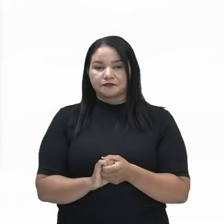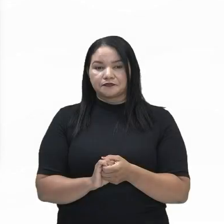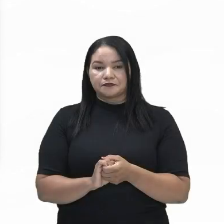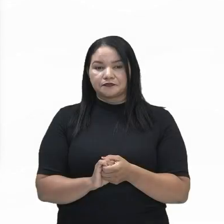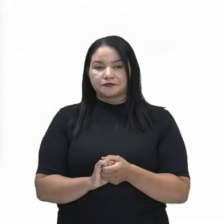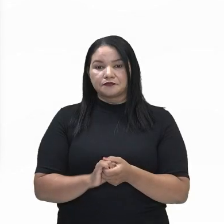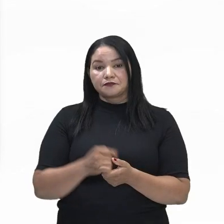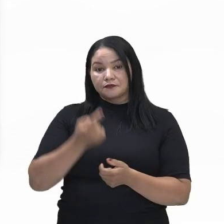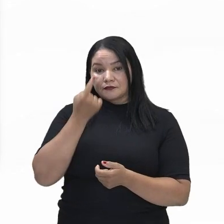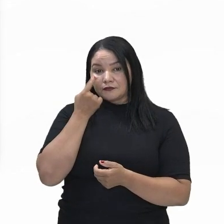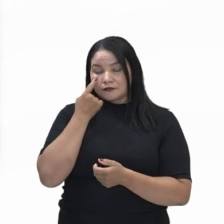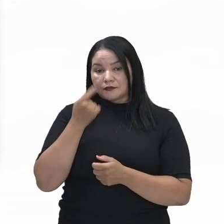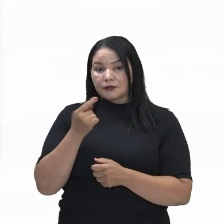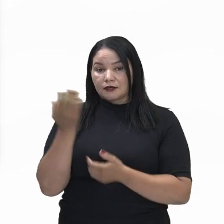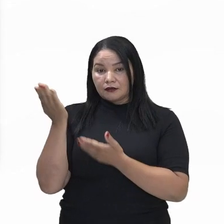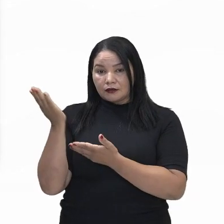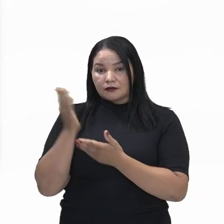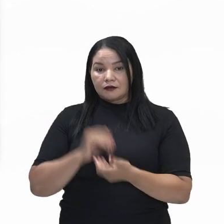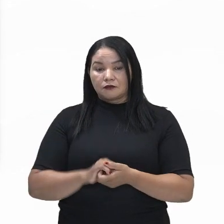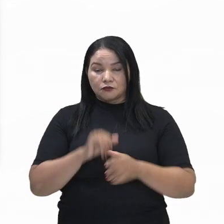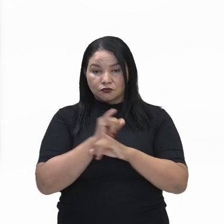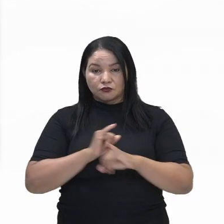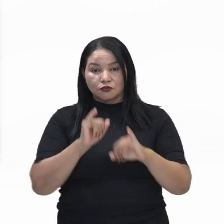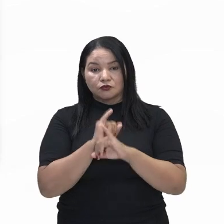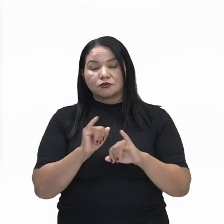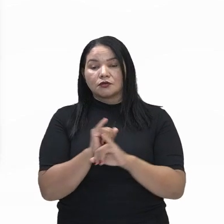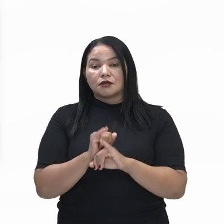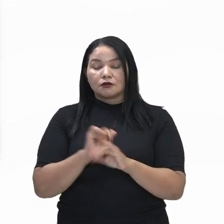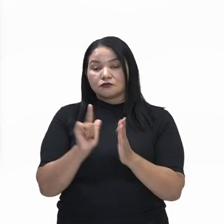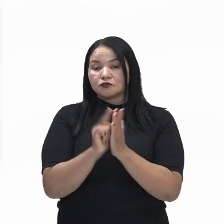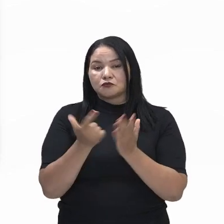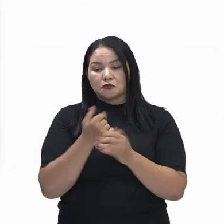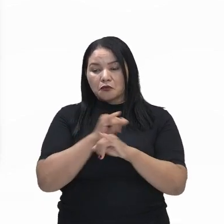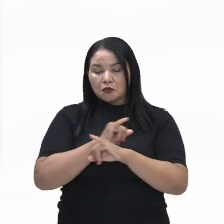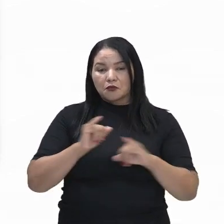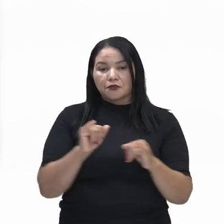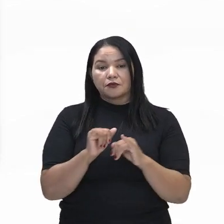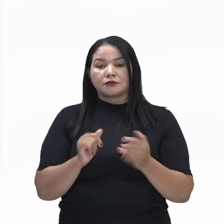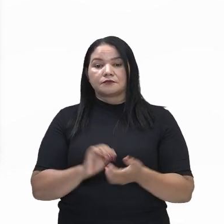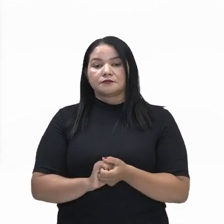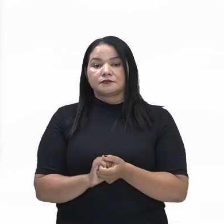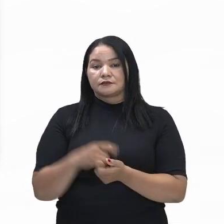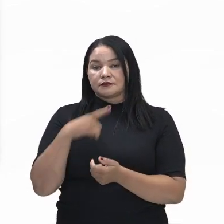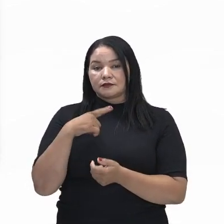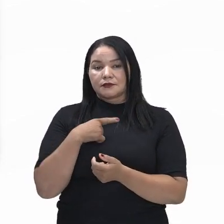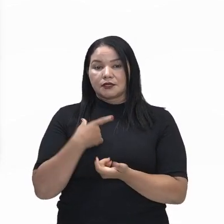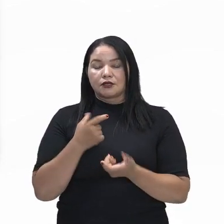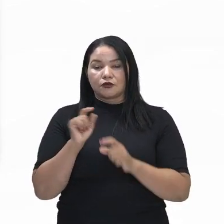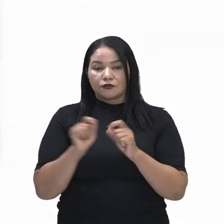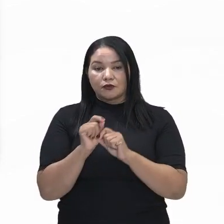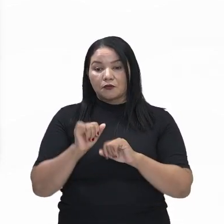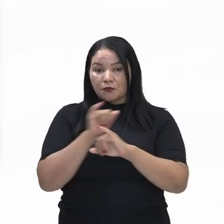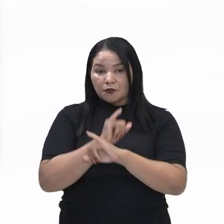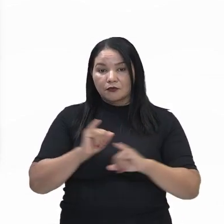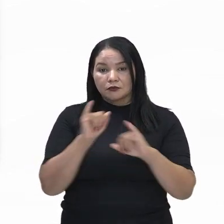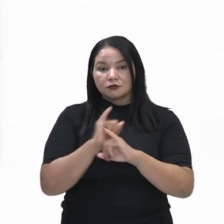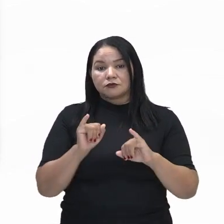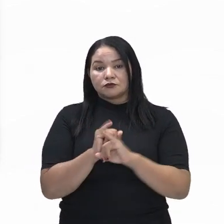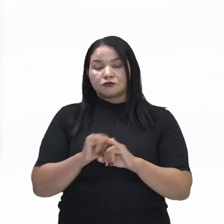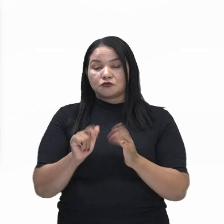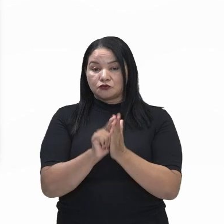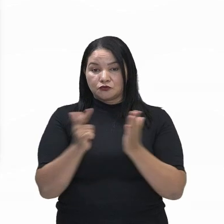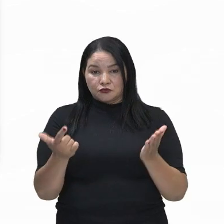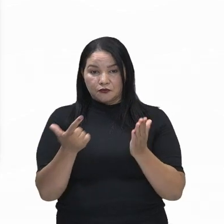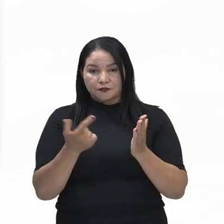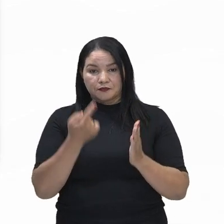Observem que essas notícias elas eram veiculadas nos jornais. Então, nós temos aqui a publicação do jornal